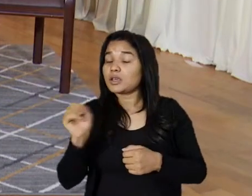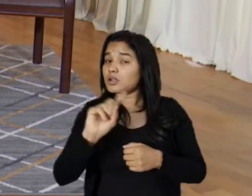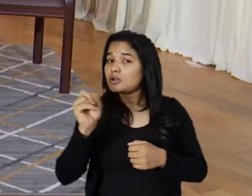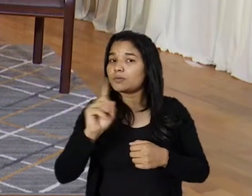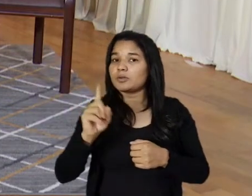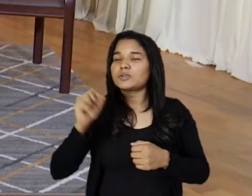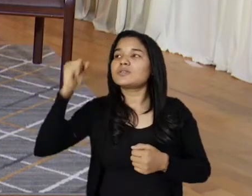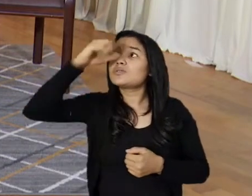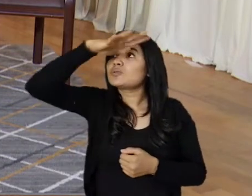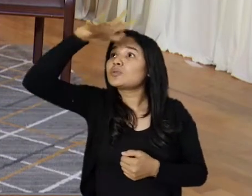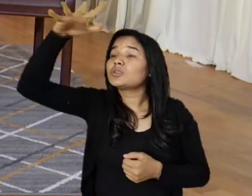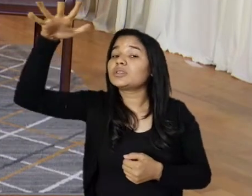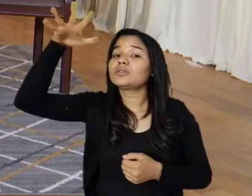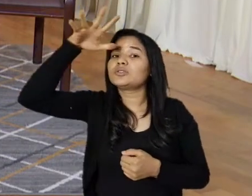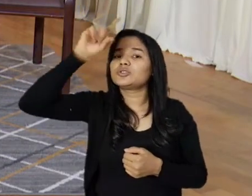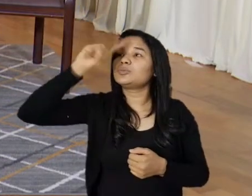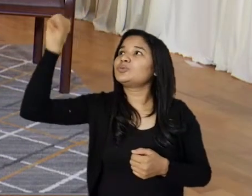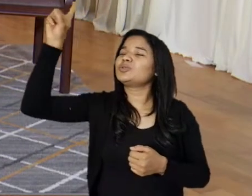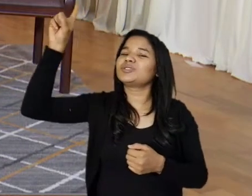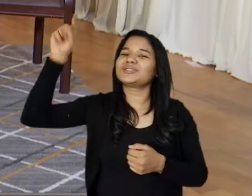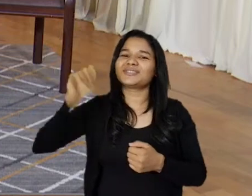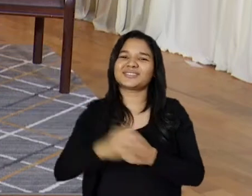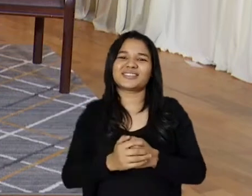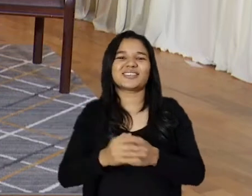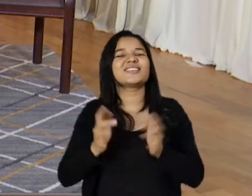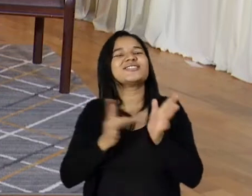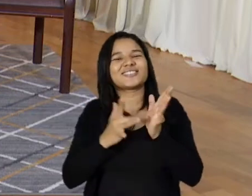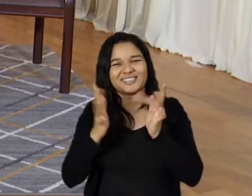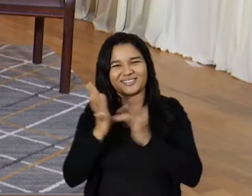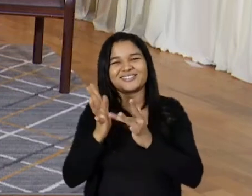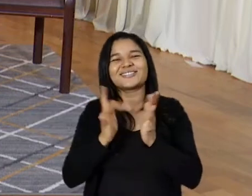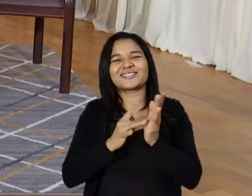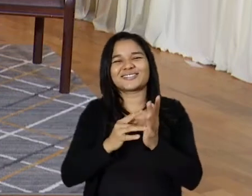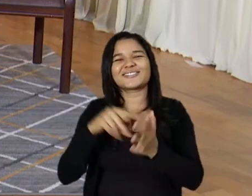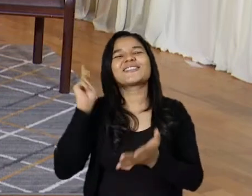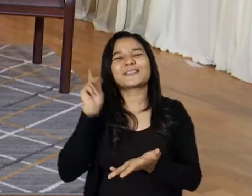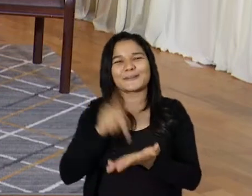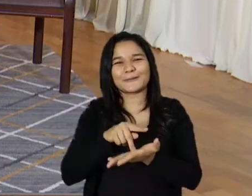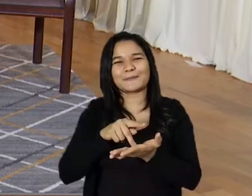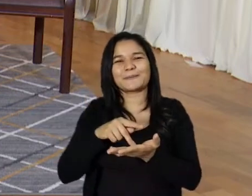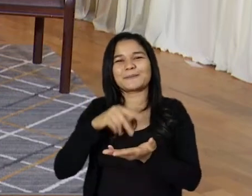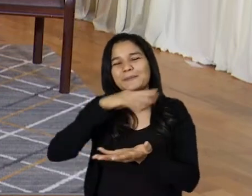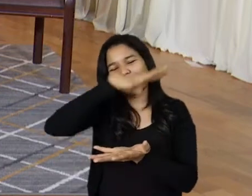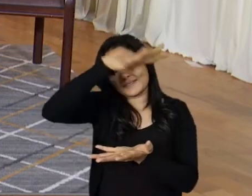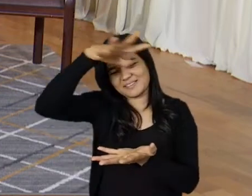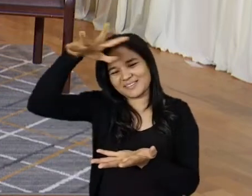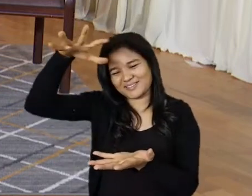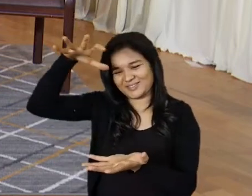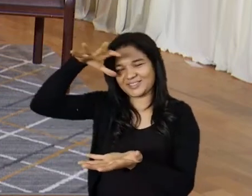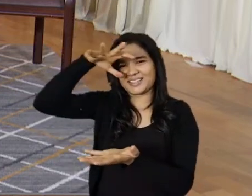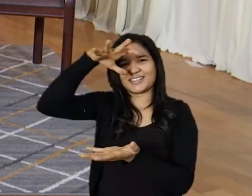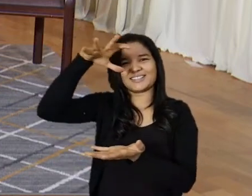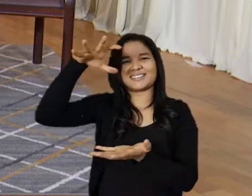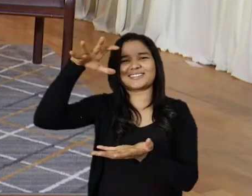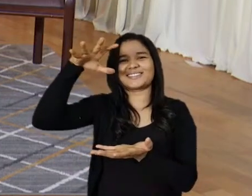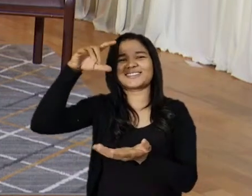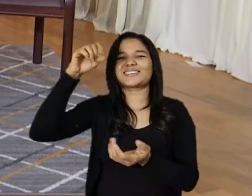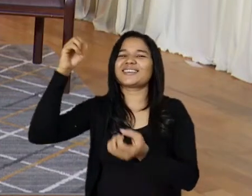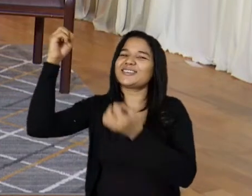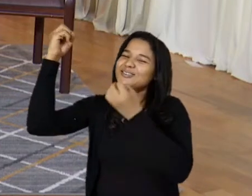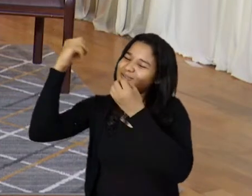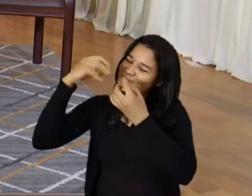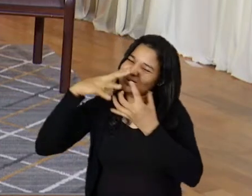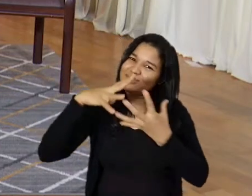Cristo, porque Ele diz, eu sou a luz do mundo, e a sua palavra, porque é dito que é luz para os nossos caminhos.